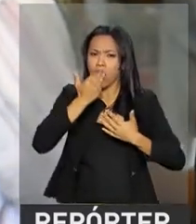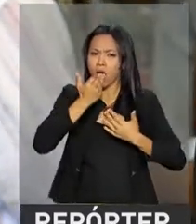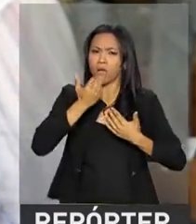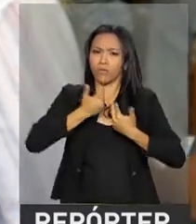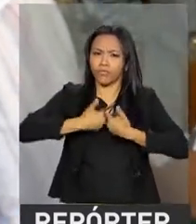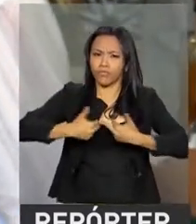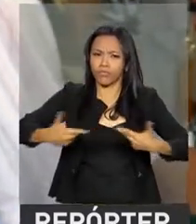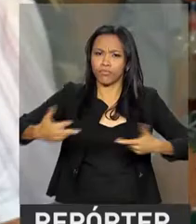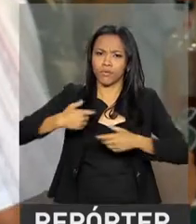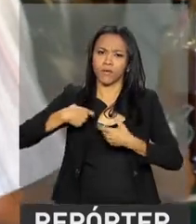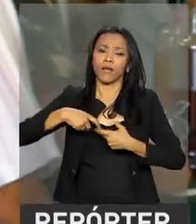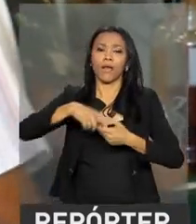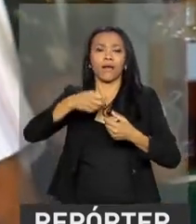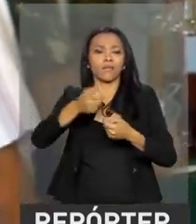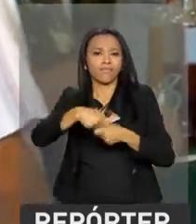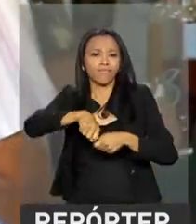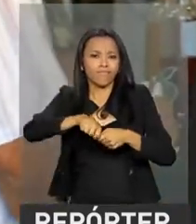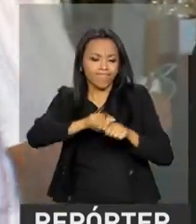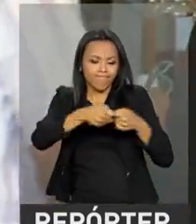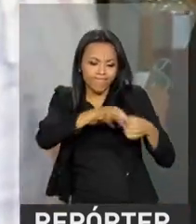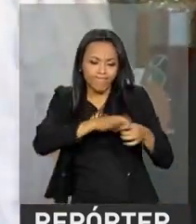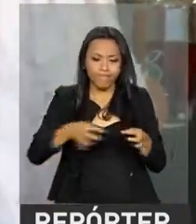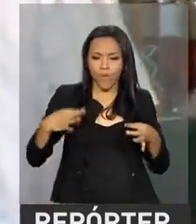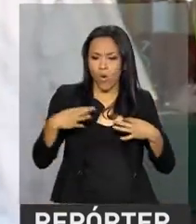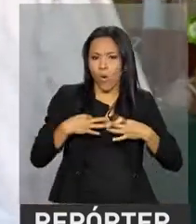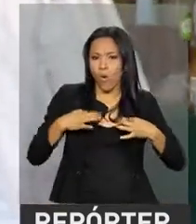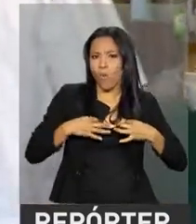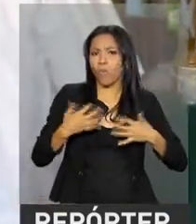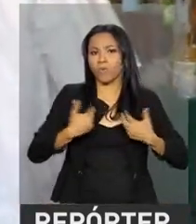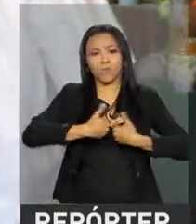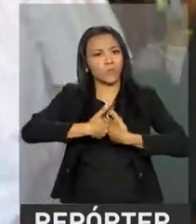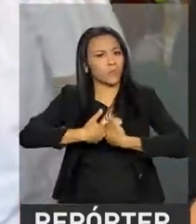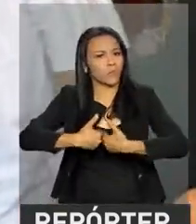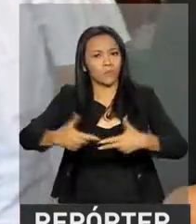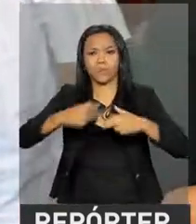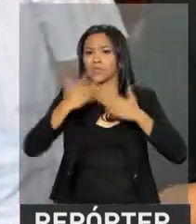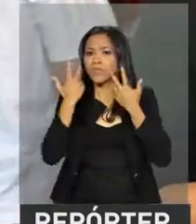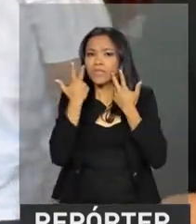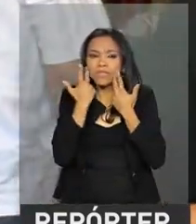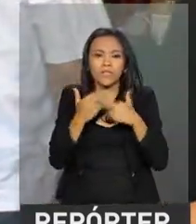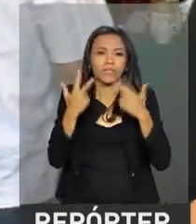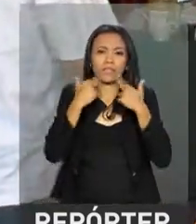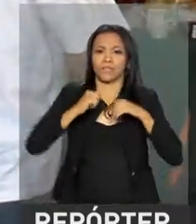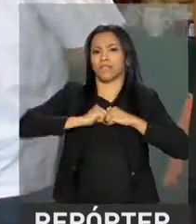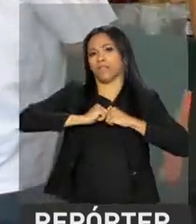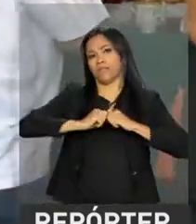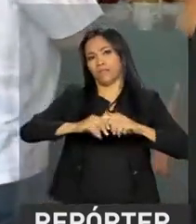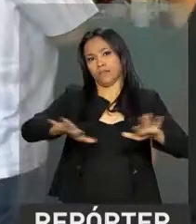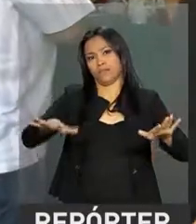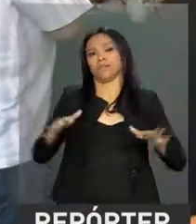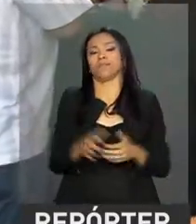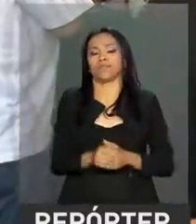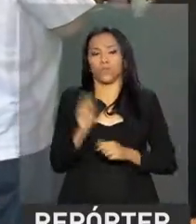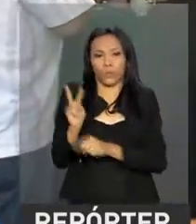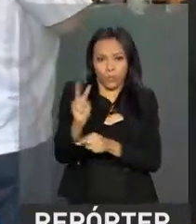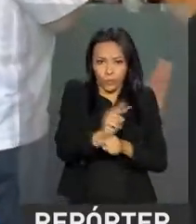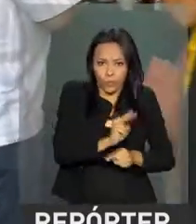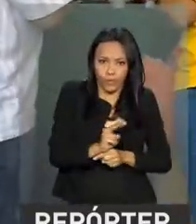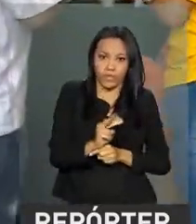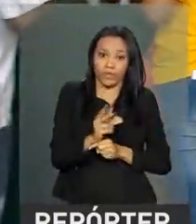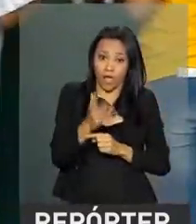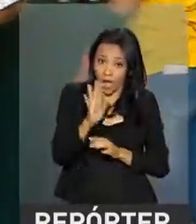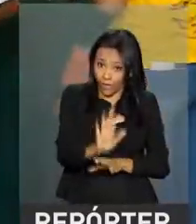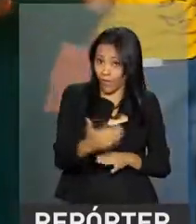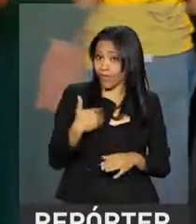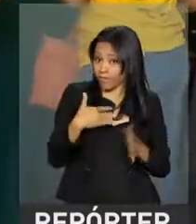artesanatos, roupas e instrumentos musicais. Tudo produzido de maneira familiar e sustentável. E agora, licença, que até